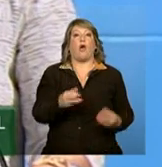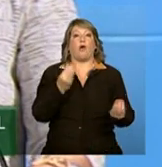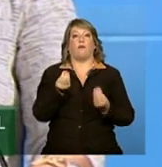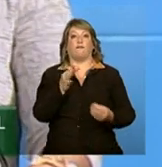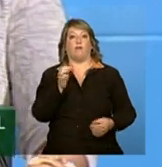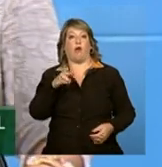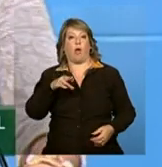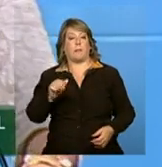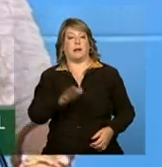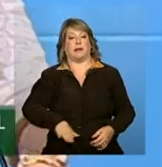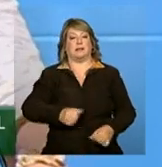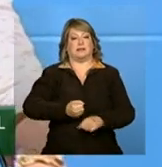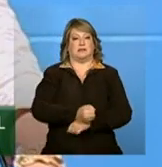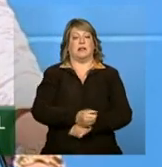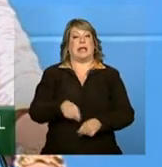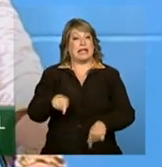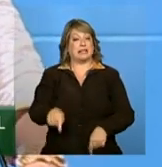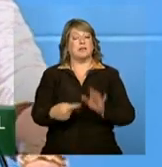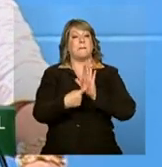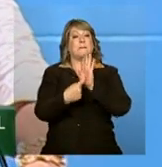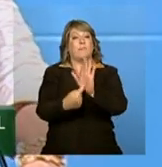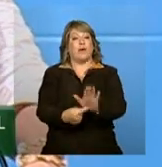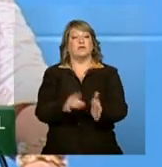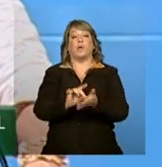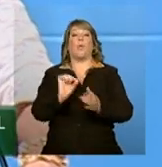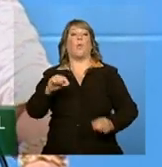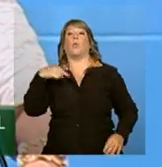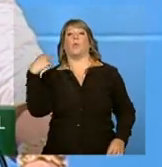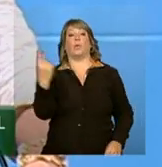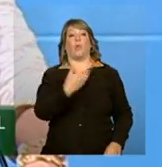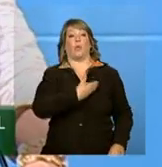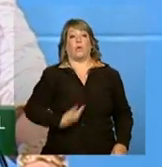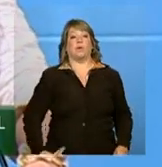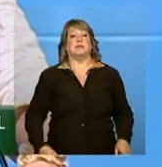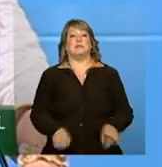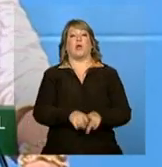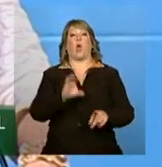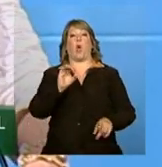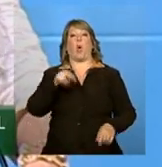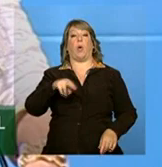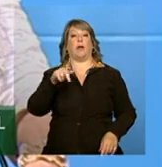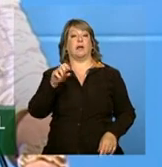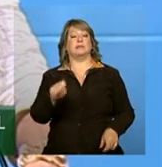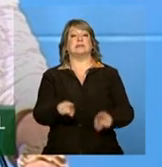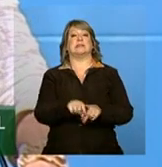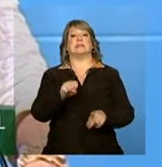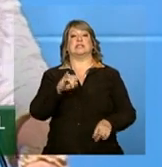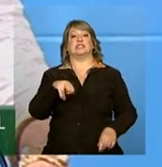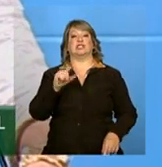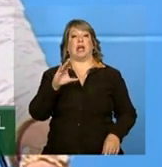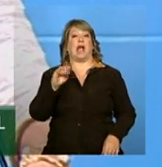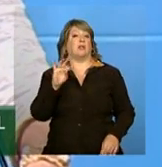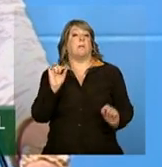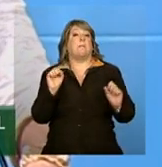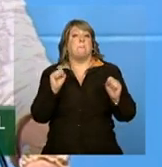luta, porque delimita exatamente o que, os governos, o que, as ONGs e o que, os sindicatos devem e podem